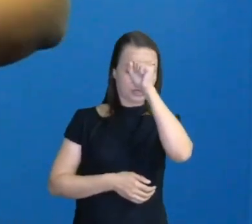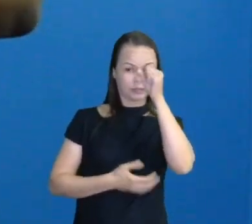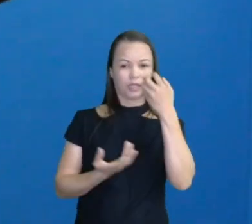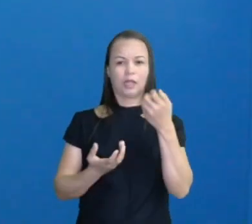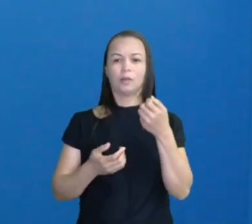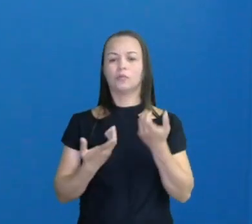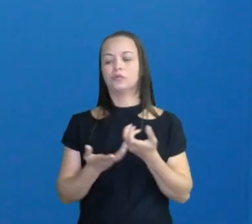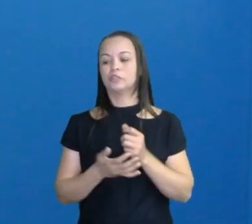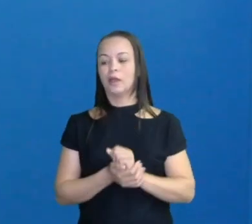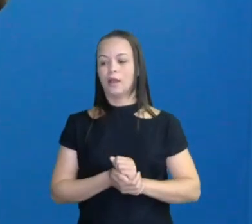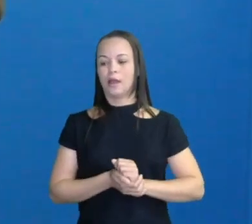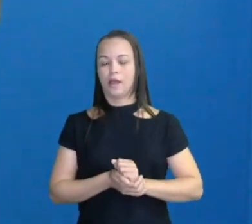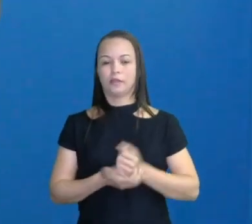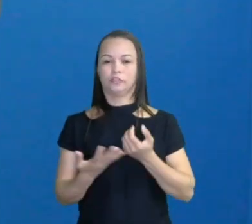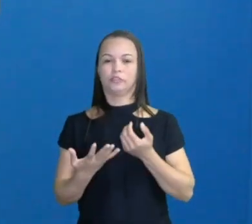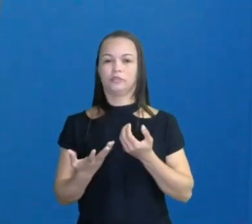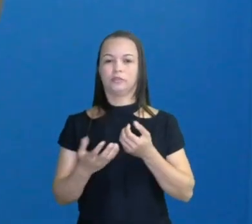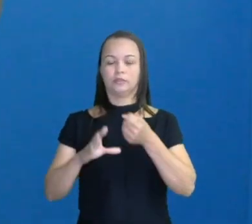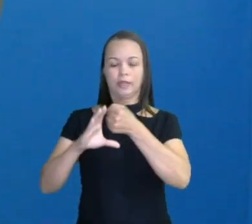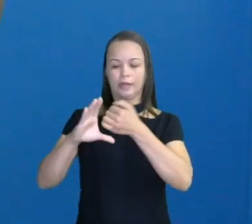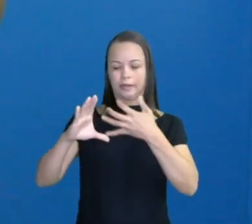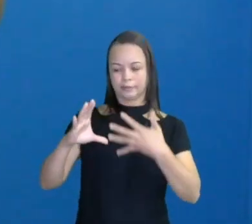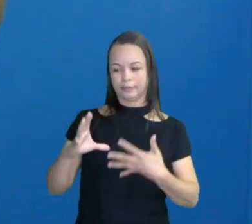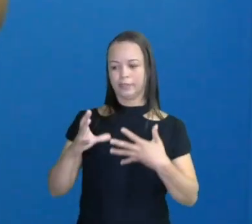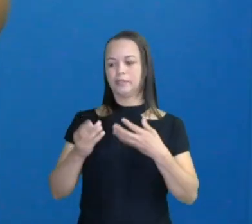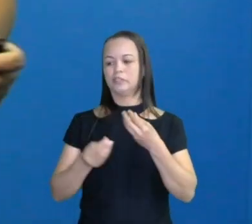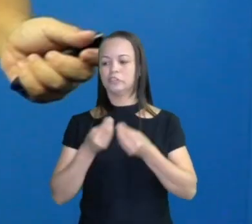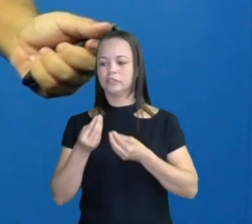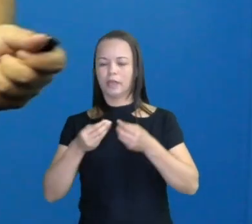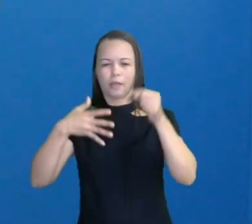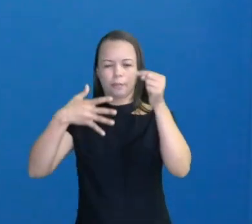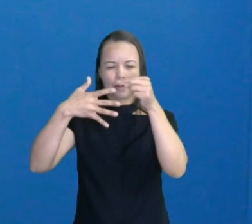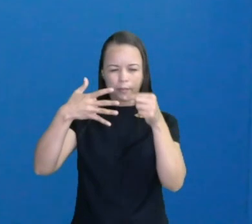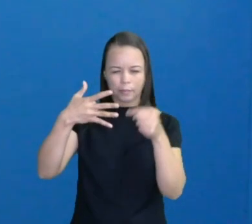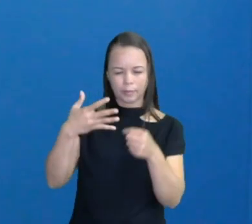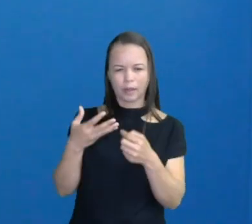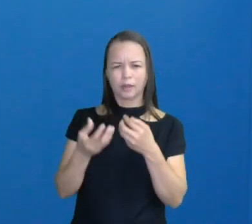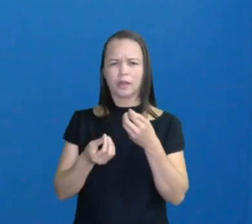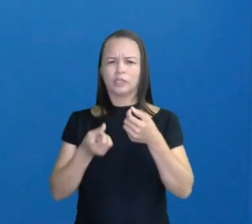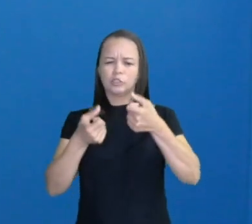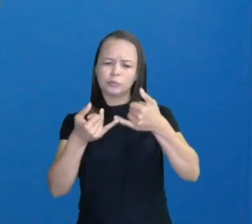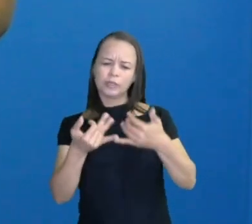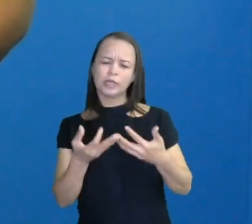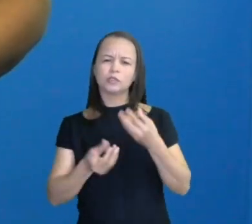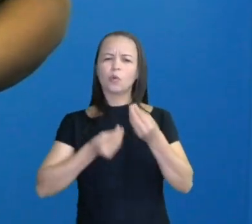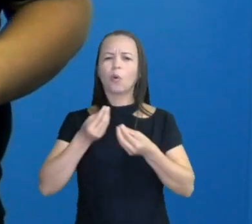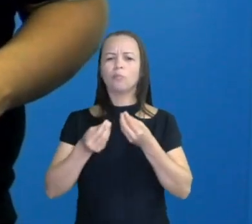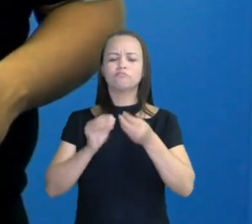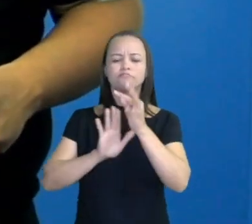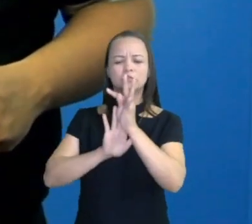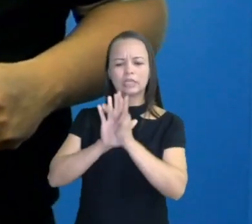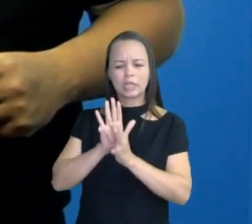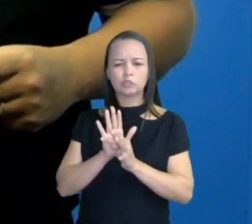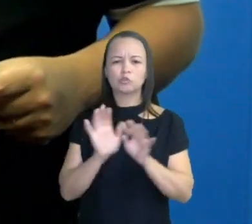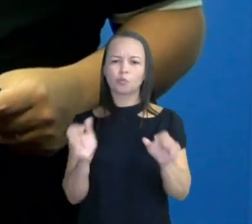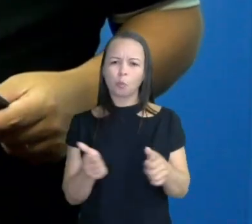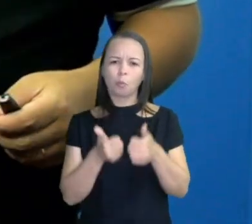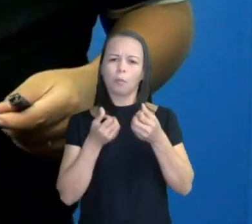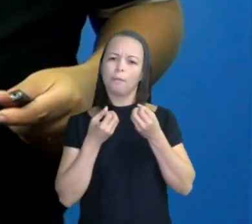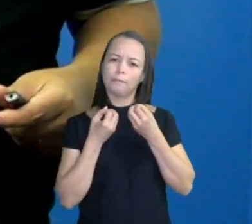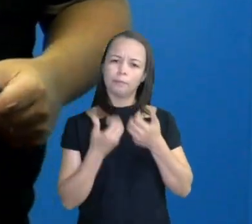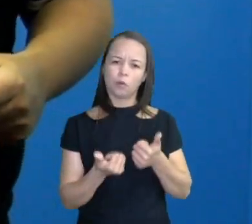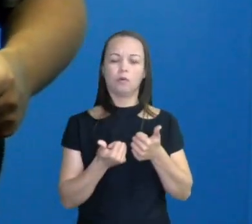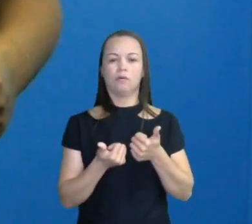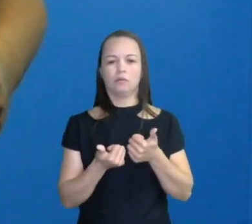texto, listamos elas, mostramos como você vai fazer um texto de qualidade, né? Um